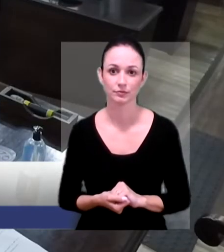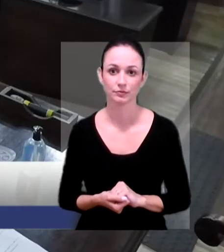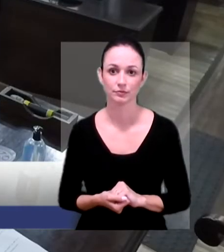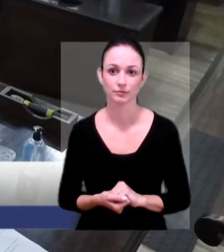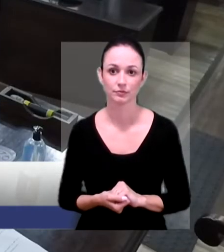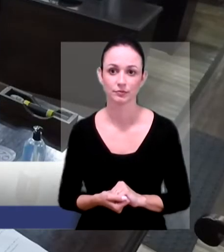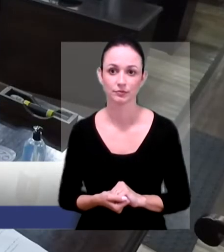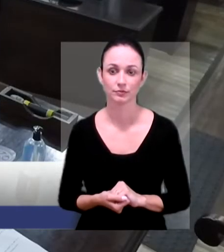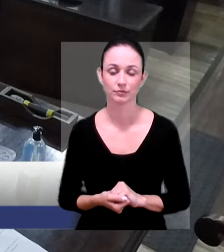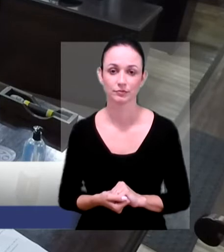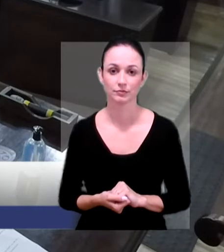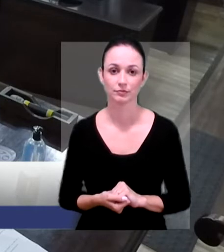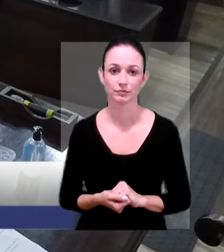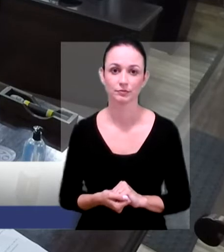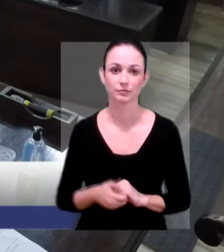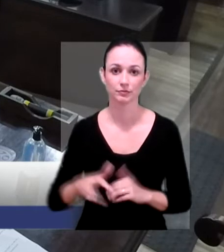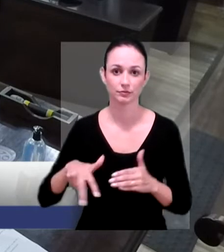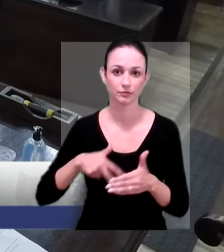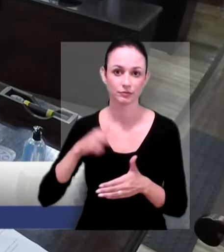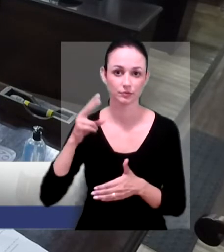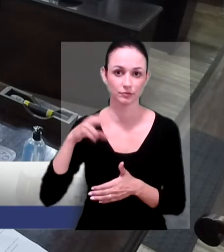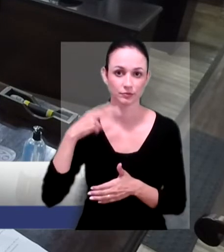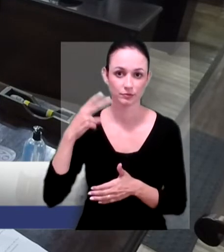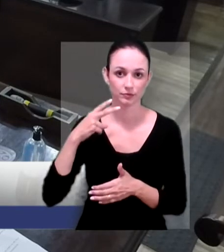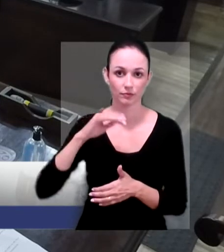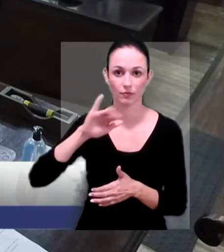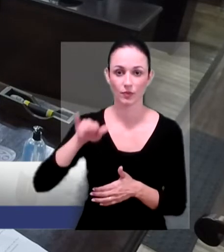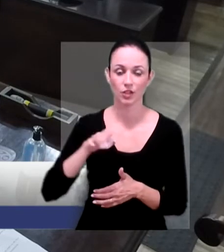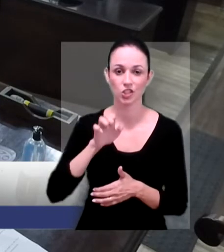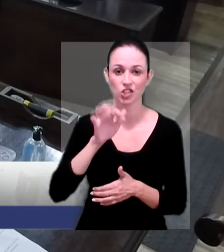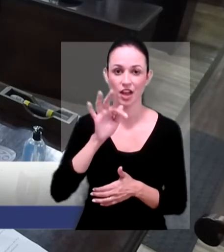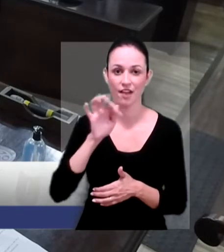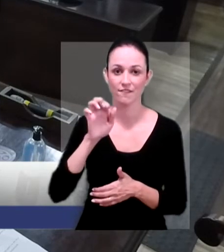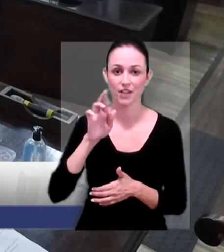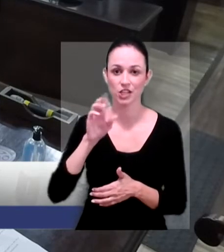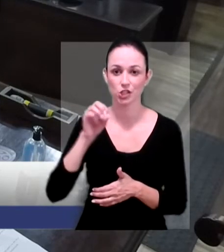Com a palavra o vereador Jefferson Vieira.